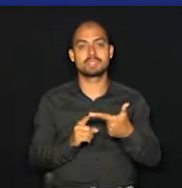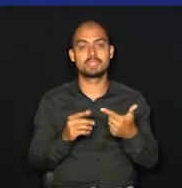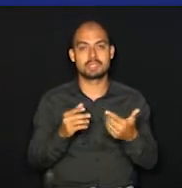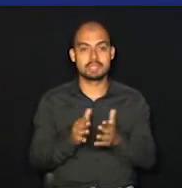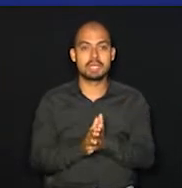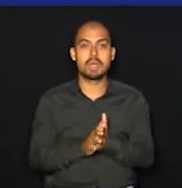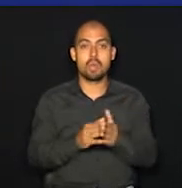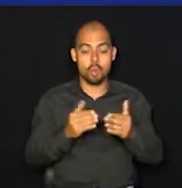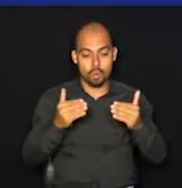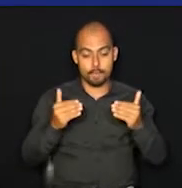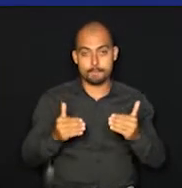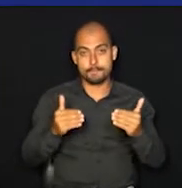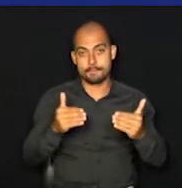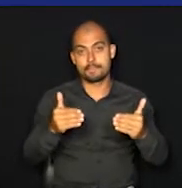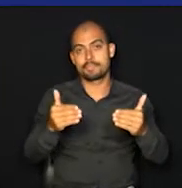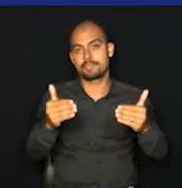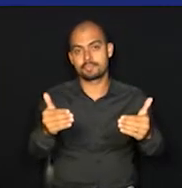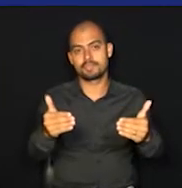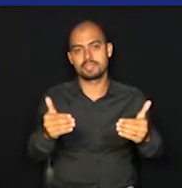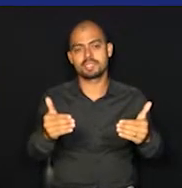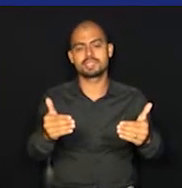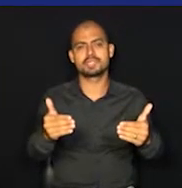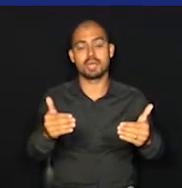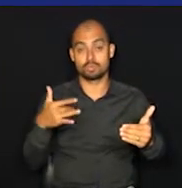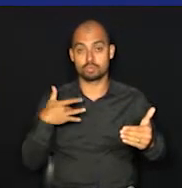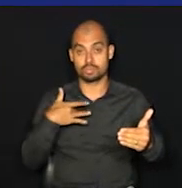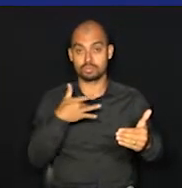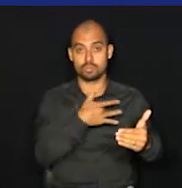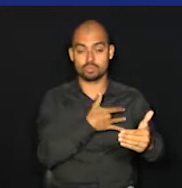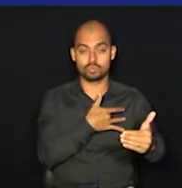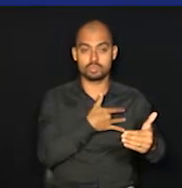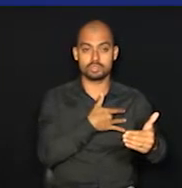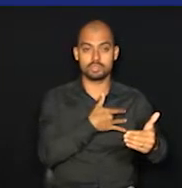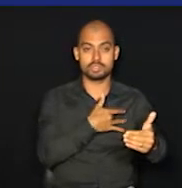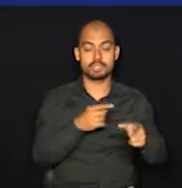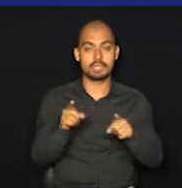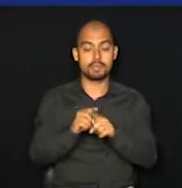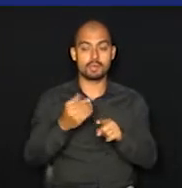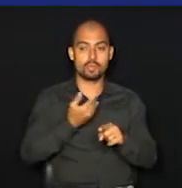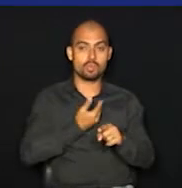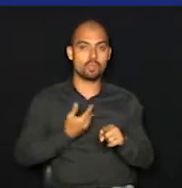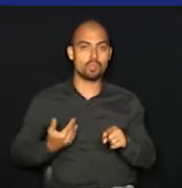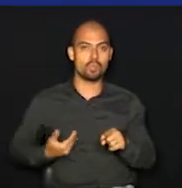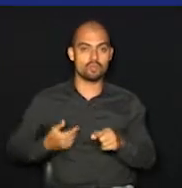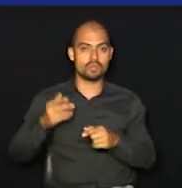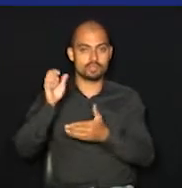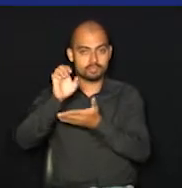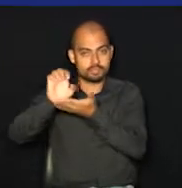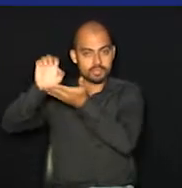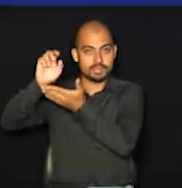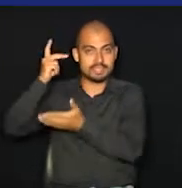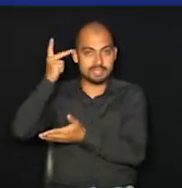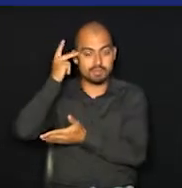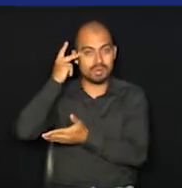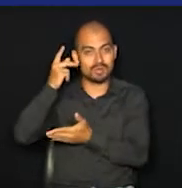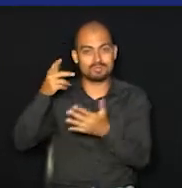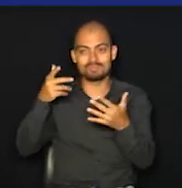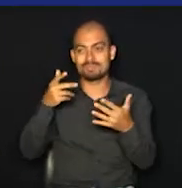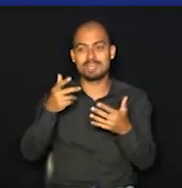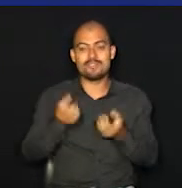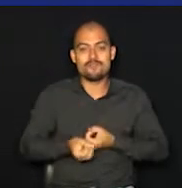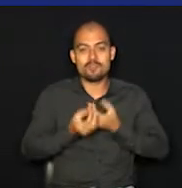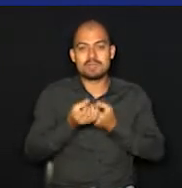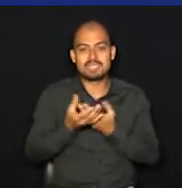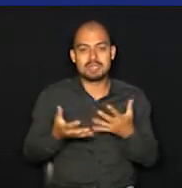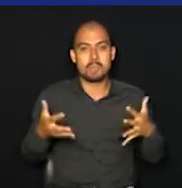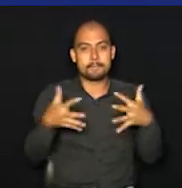entre o Ministério da Saúde e o governo do estado de São Paulo. Não é o primeiro, mas